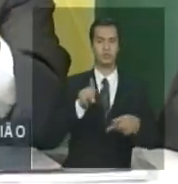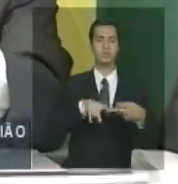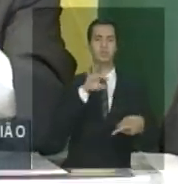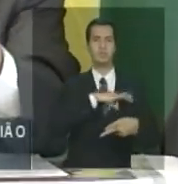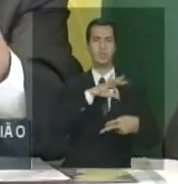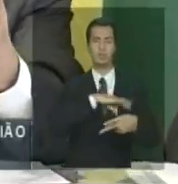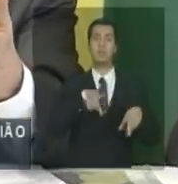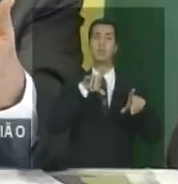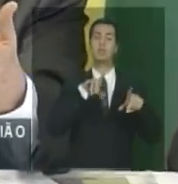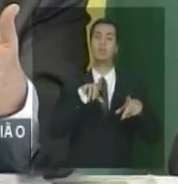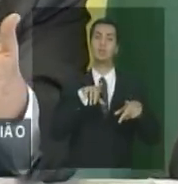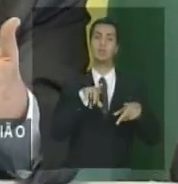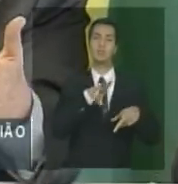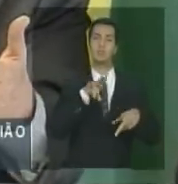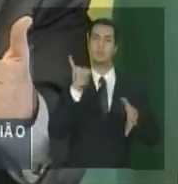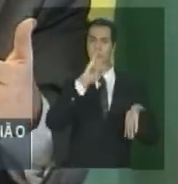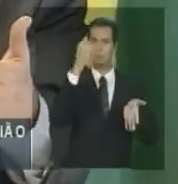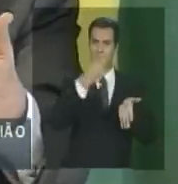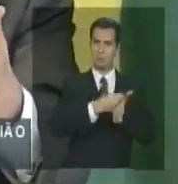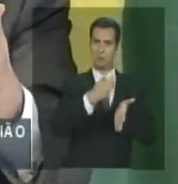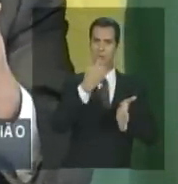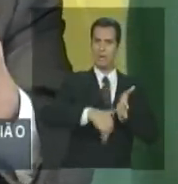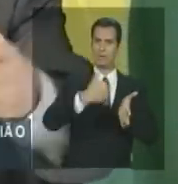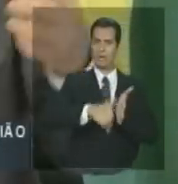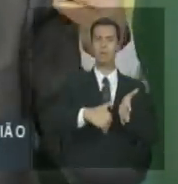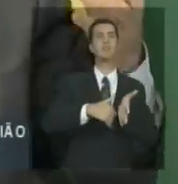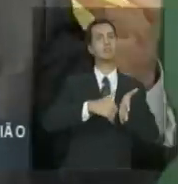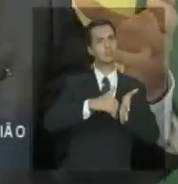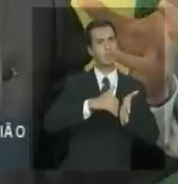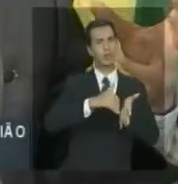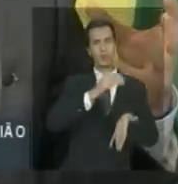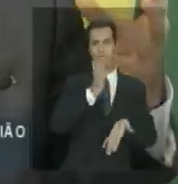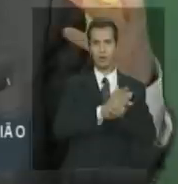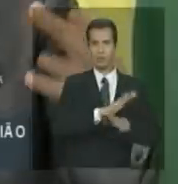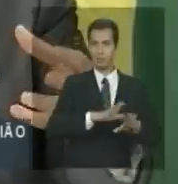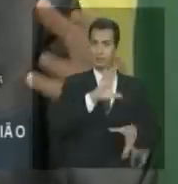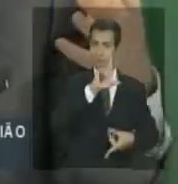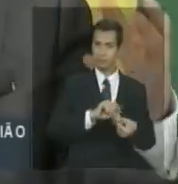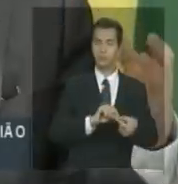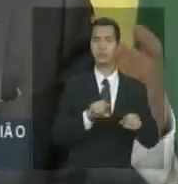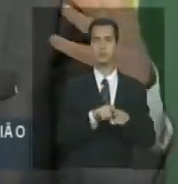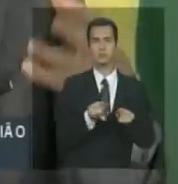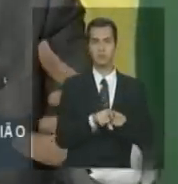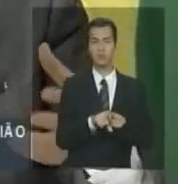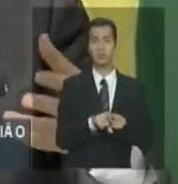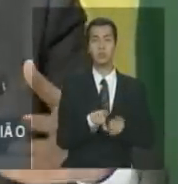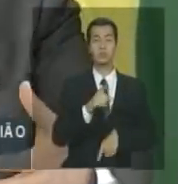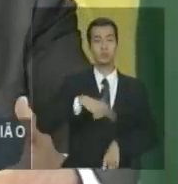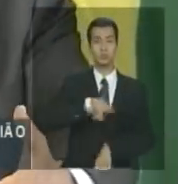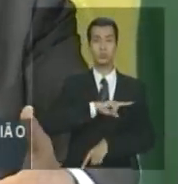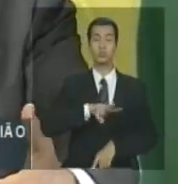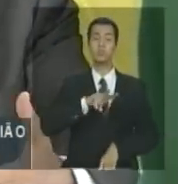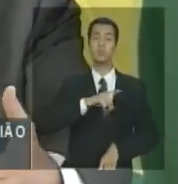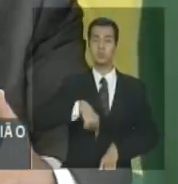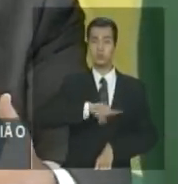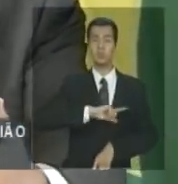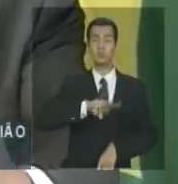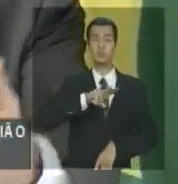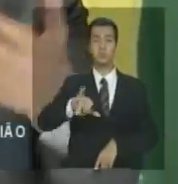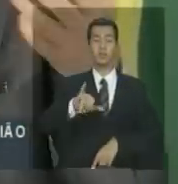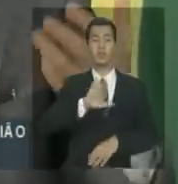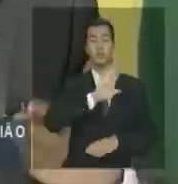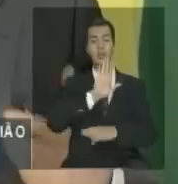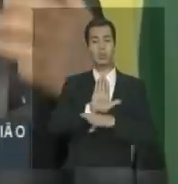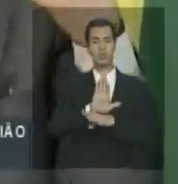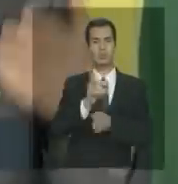é reduzir os juros, o custo financeiro, ou seja, nós estaremos viabilizando mais investimentos porque nós